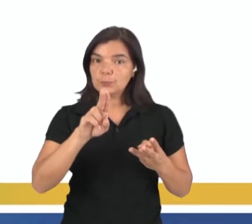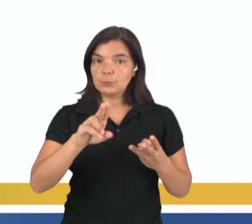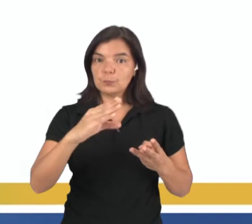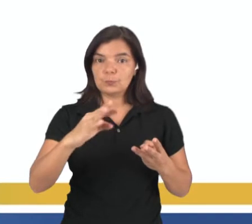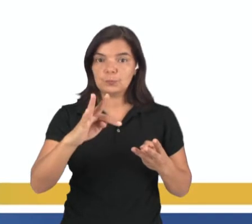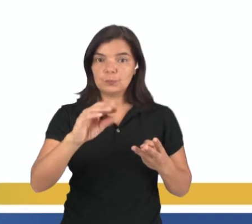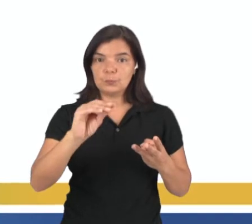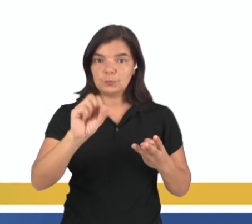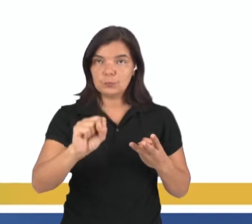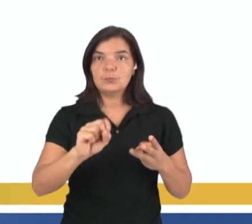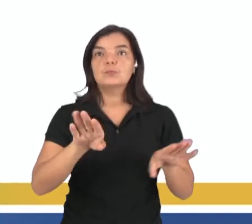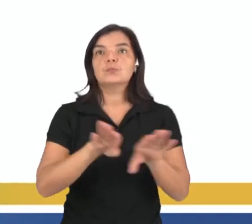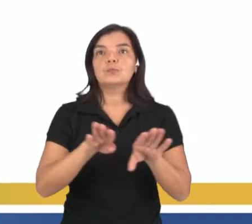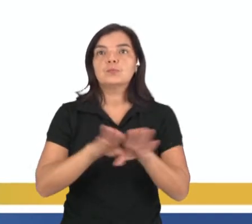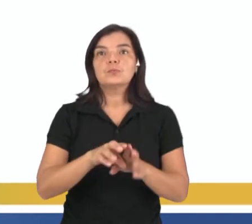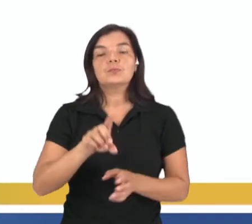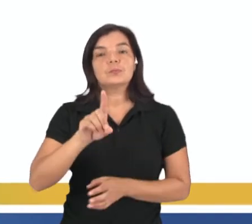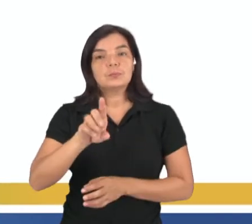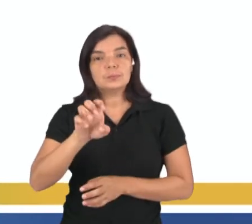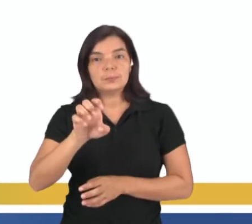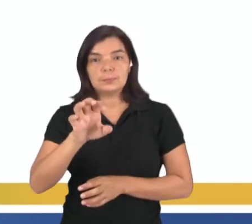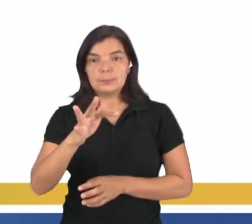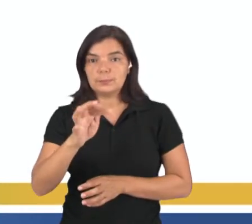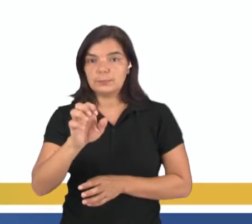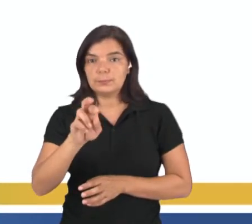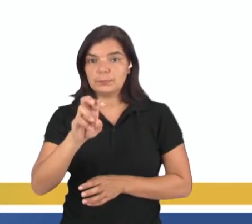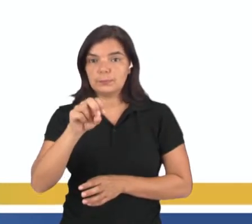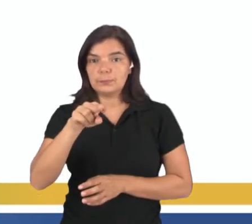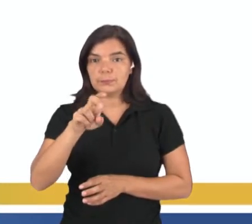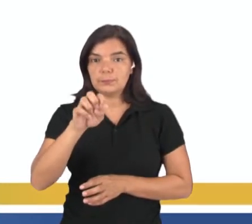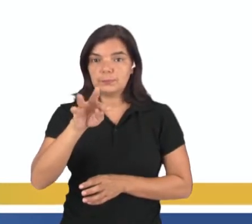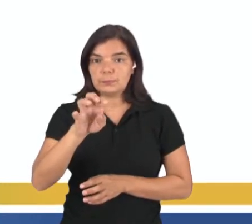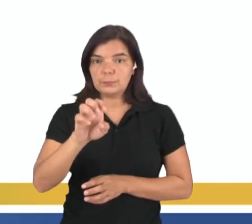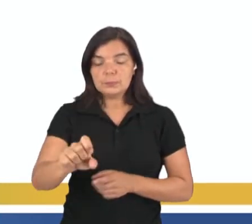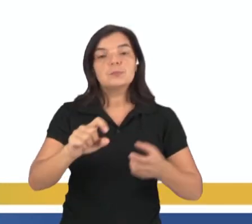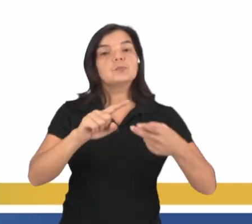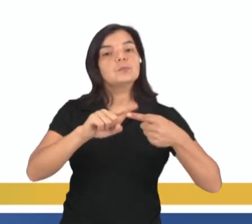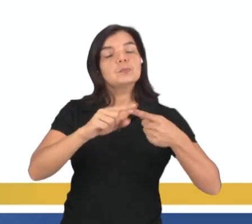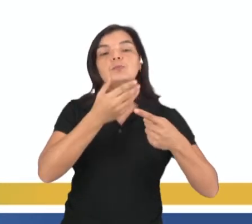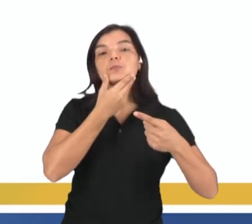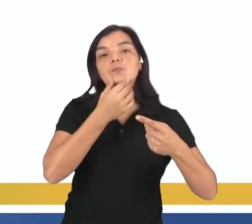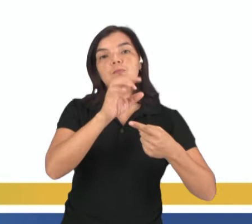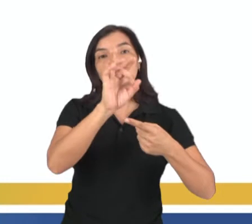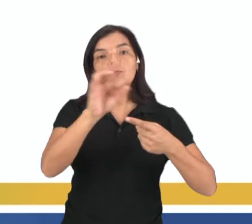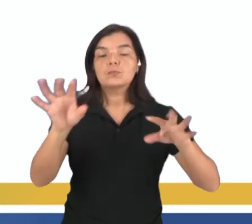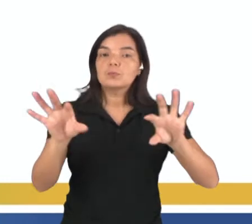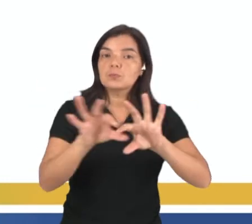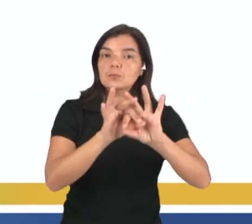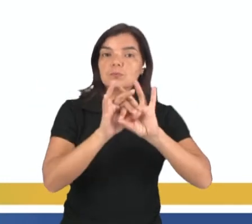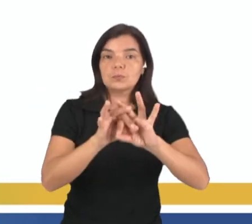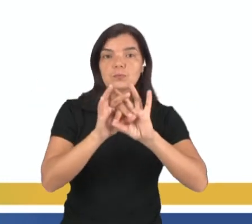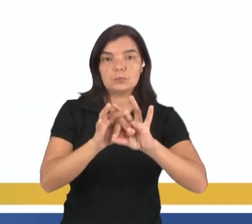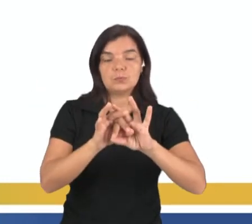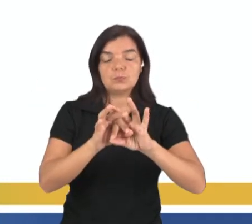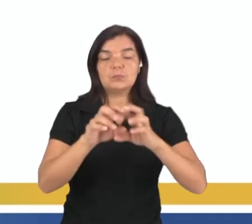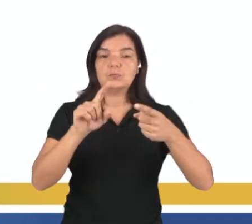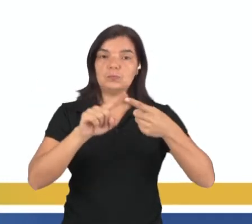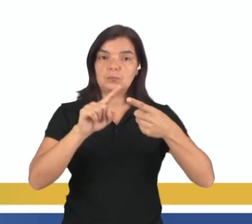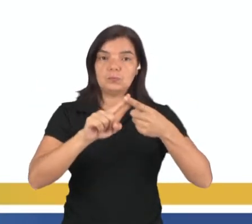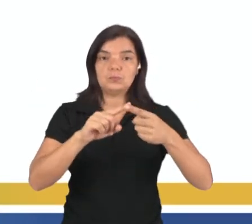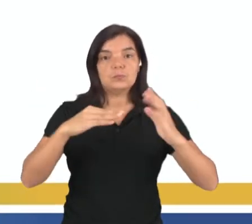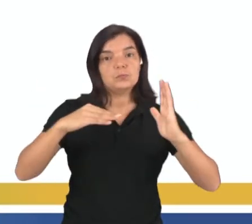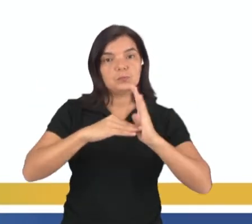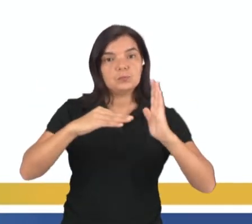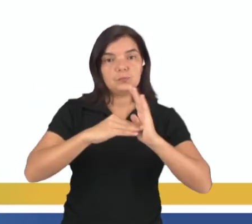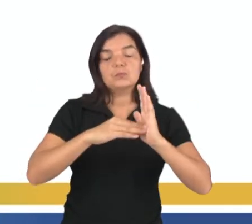2 ductos, tá? Ali no sistema reprodutor masculino. Cada um vai fazer a ligação do epidídimo